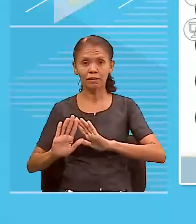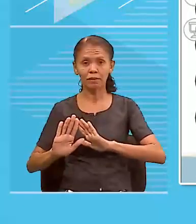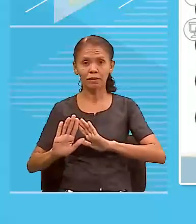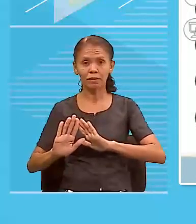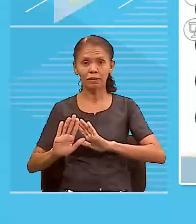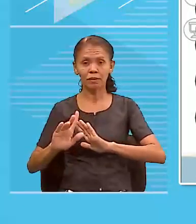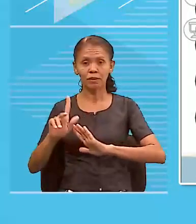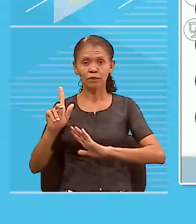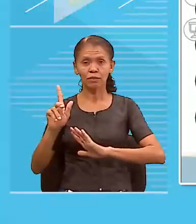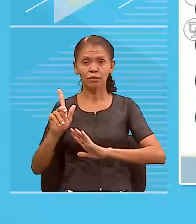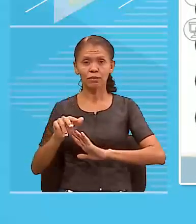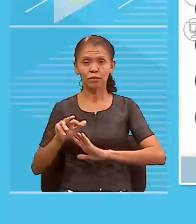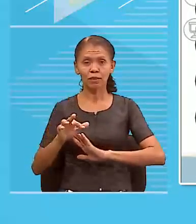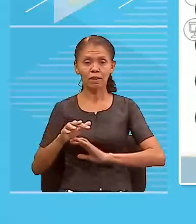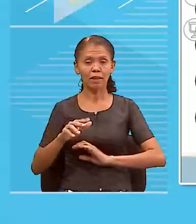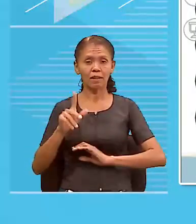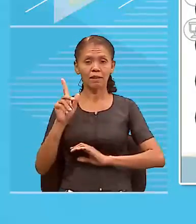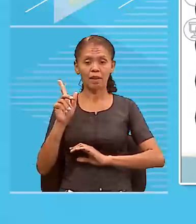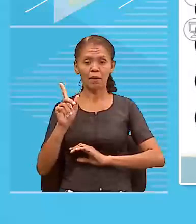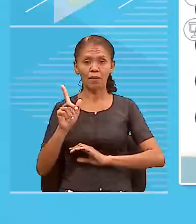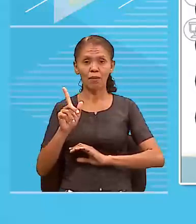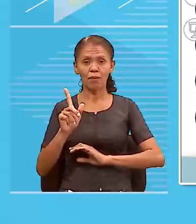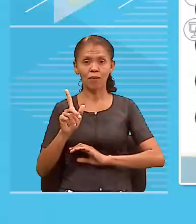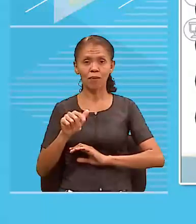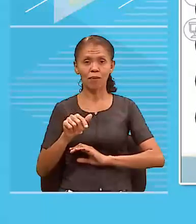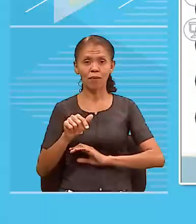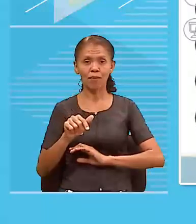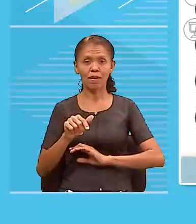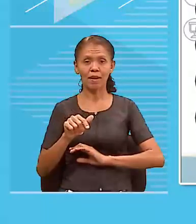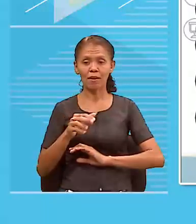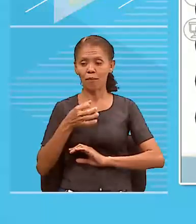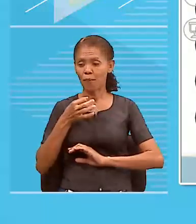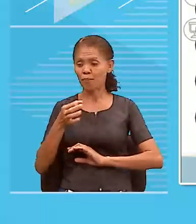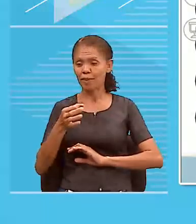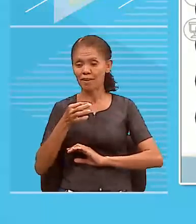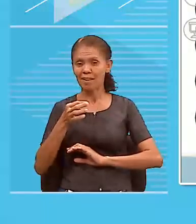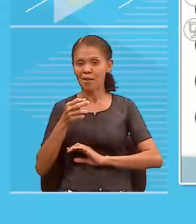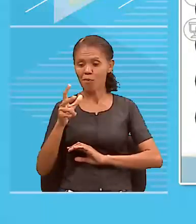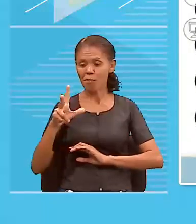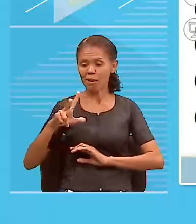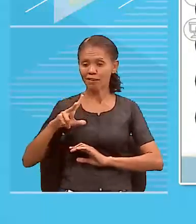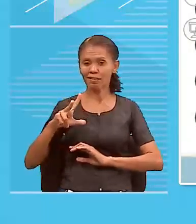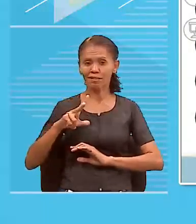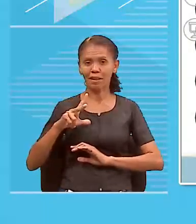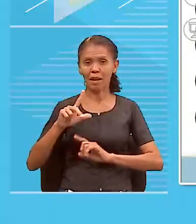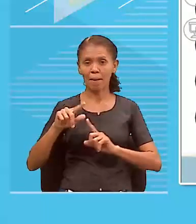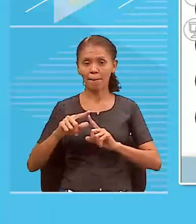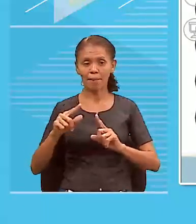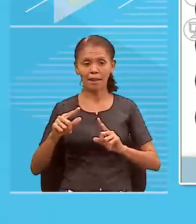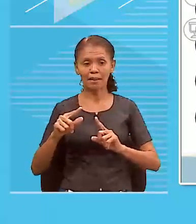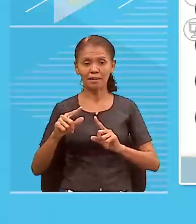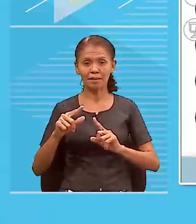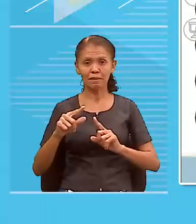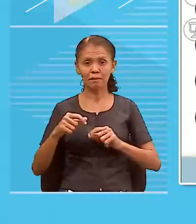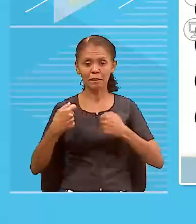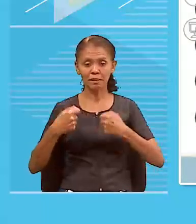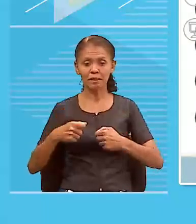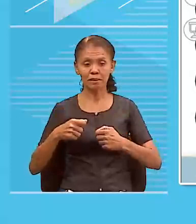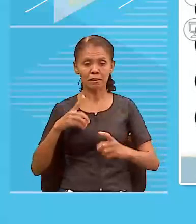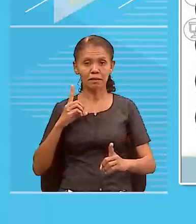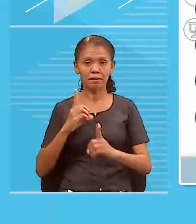não é uma ferramenta que facilita a vida das pessoas gente hoje em dia é muito difícil